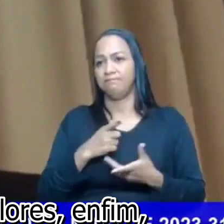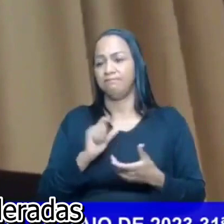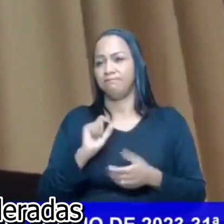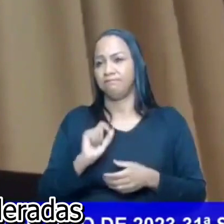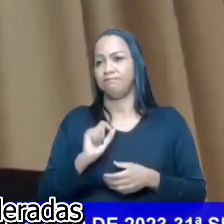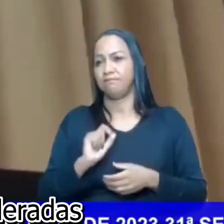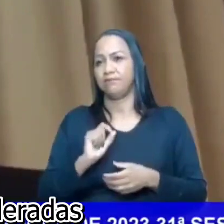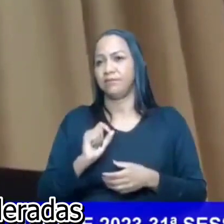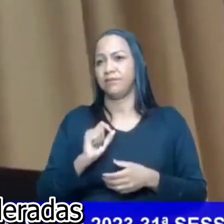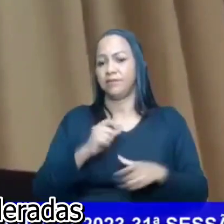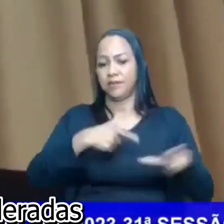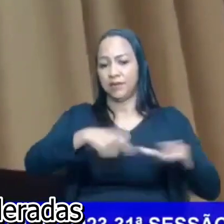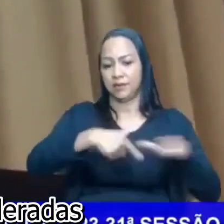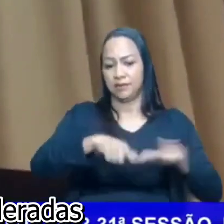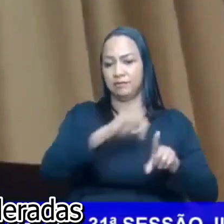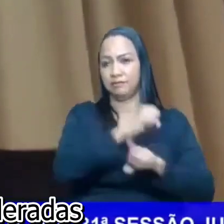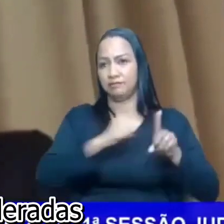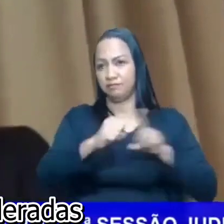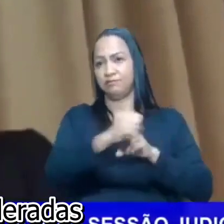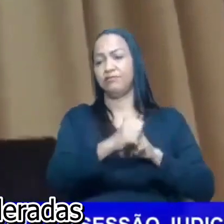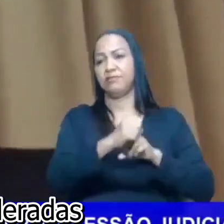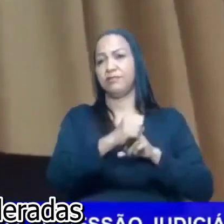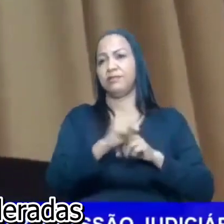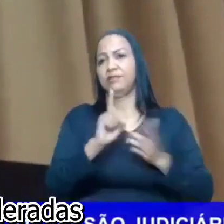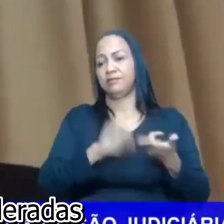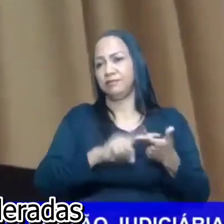de serviços sociais também não foram